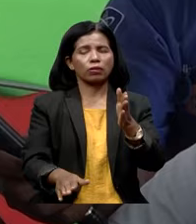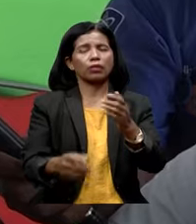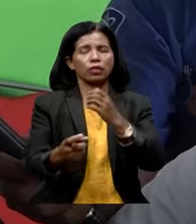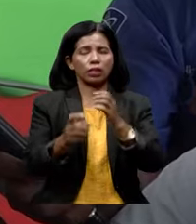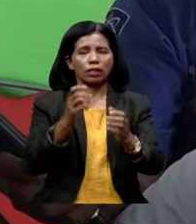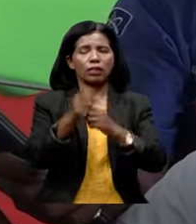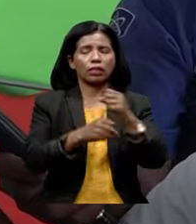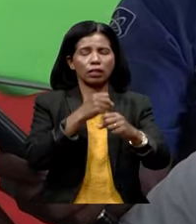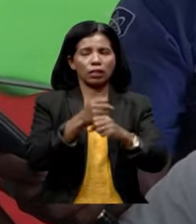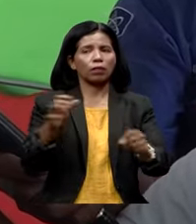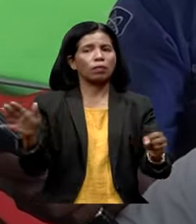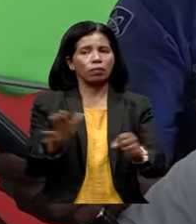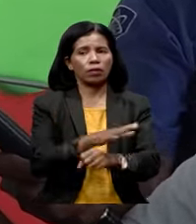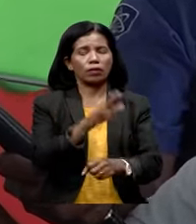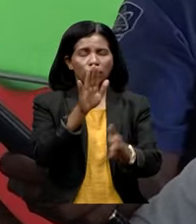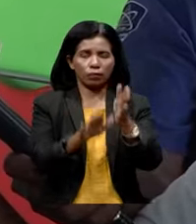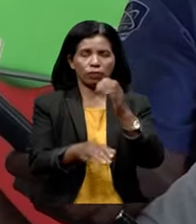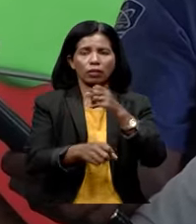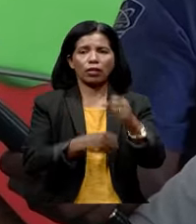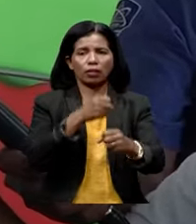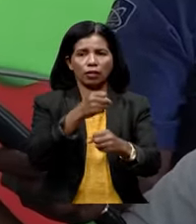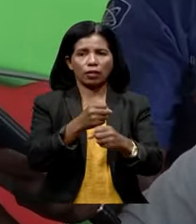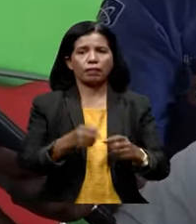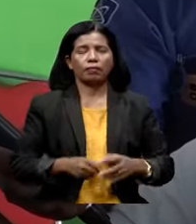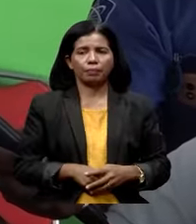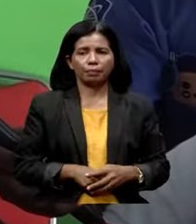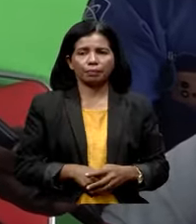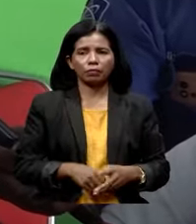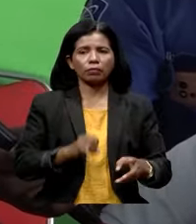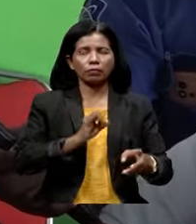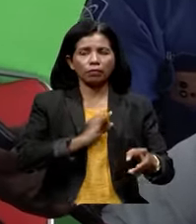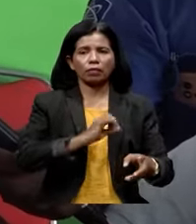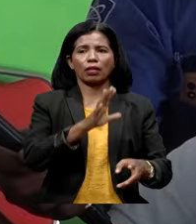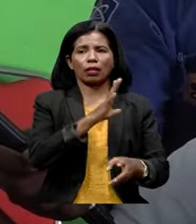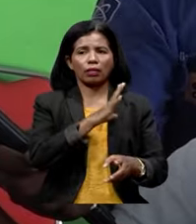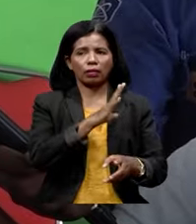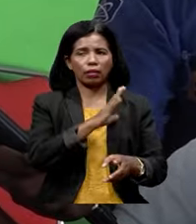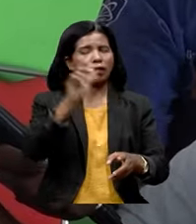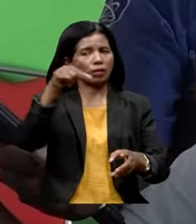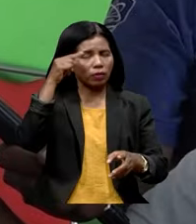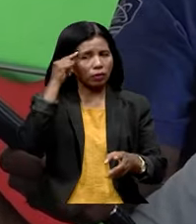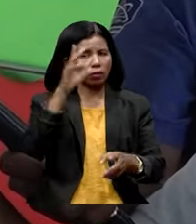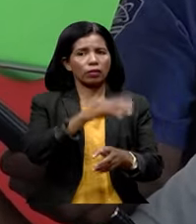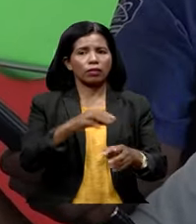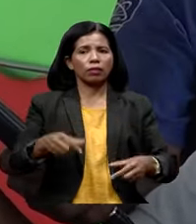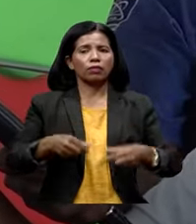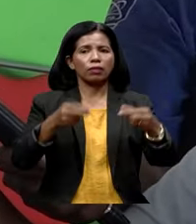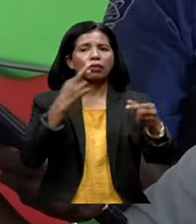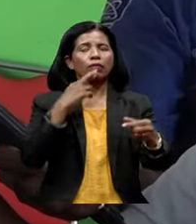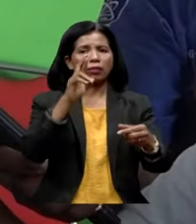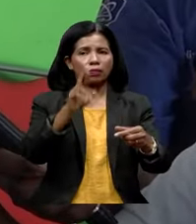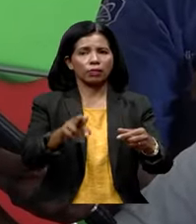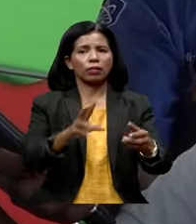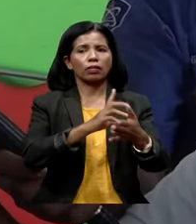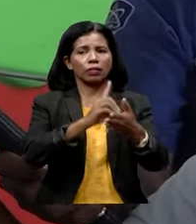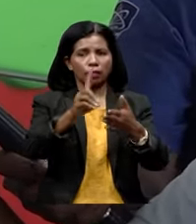atum tinha ruma, mas ao reino do governo foi resposta